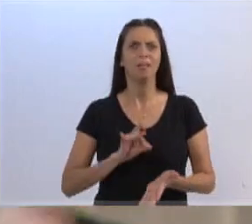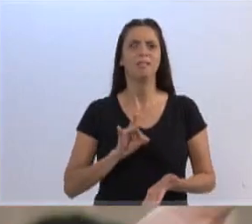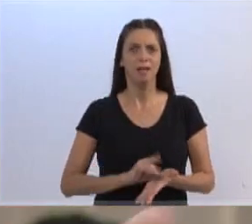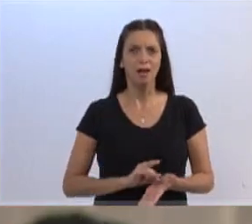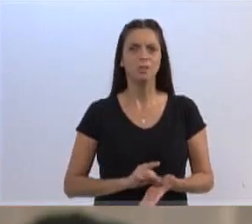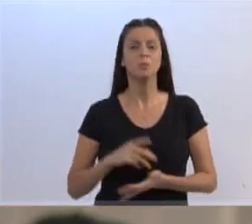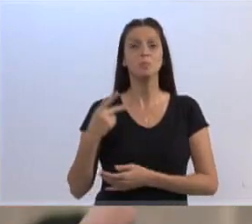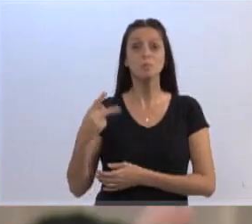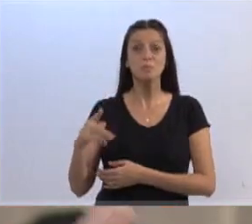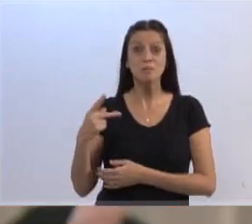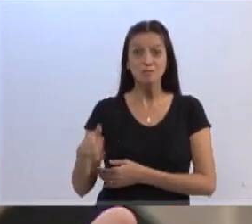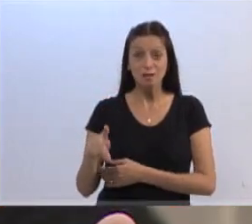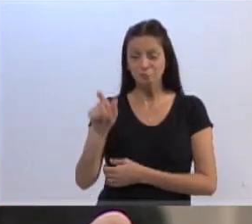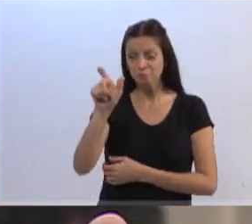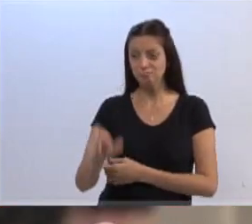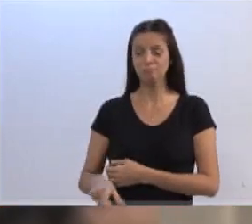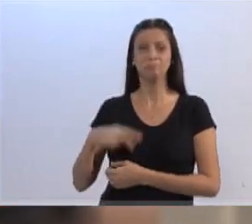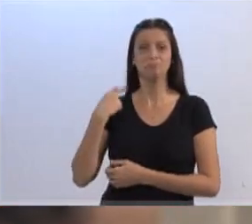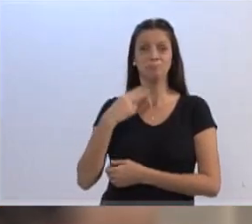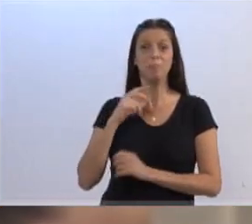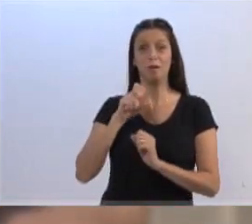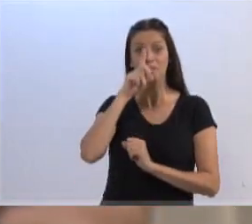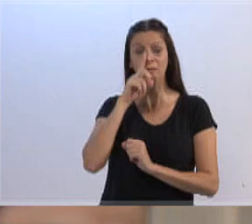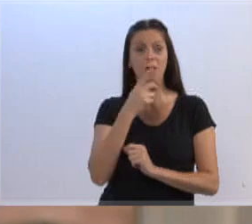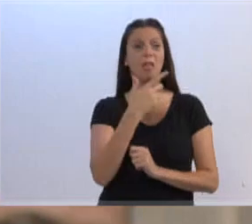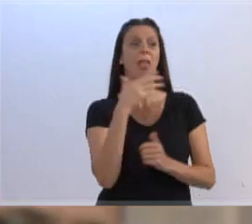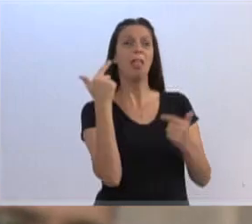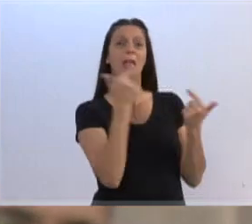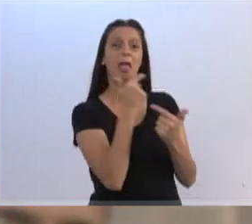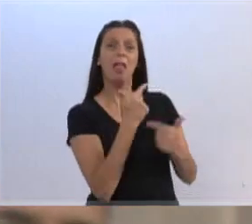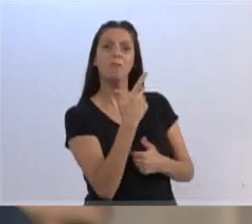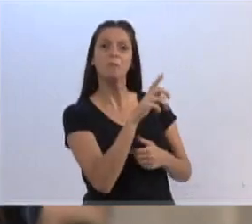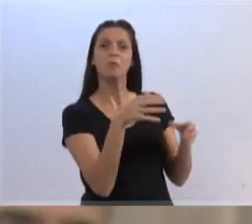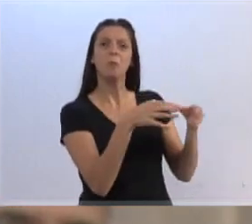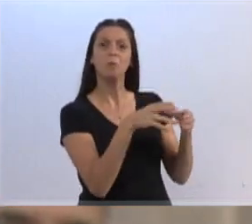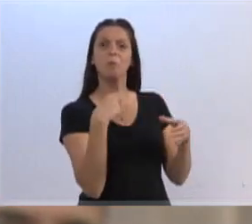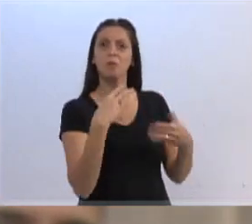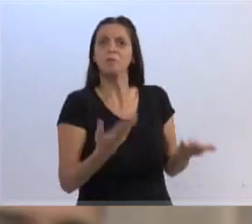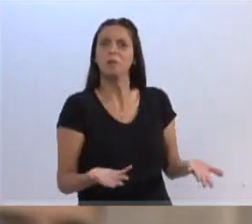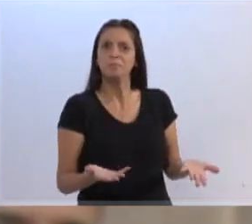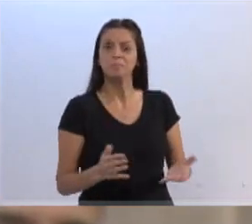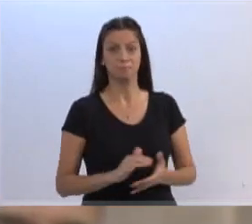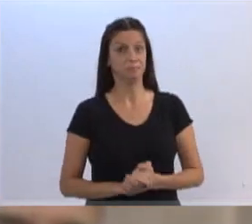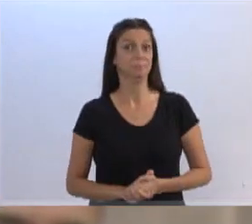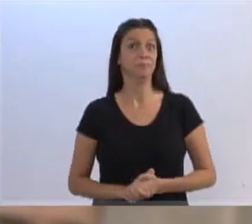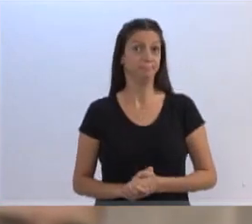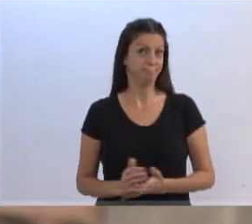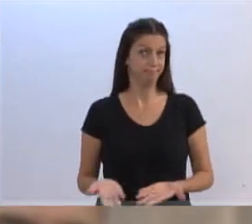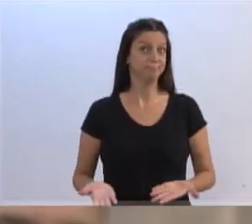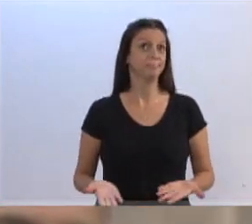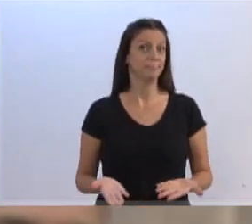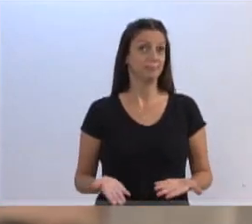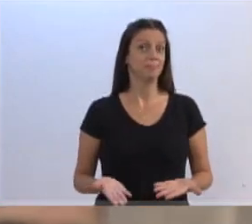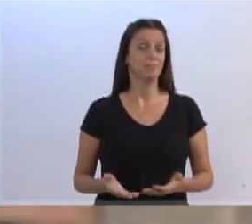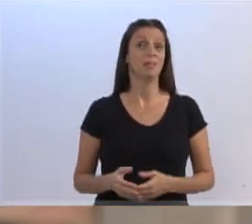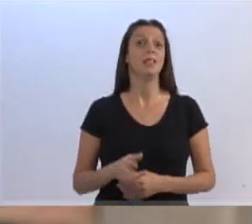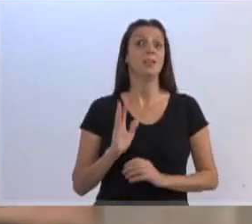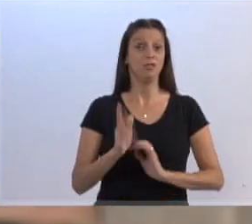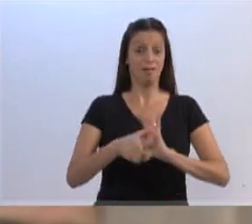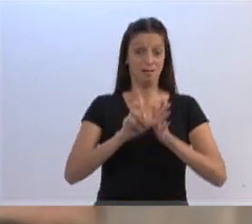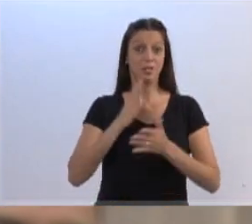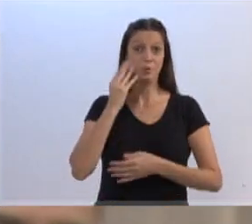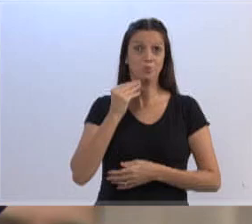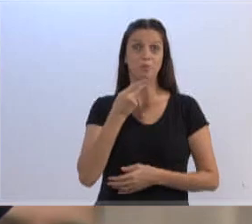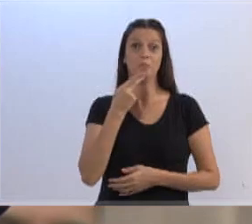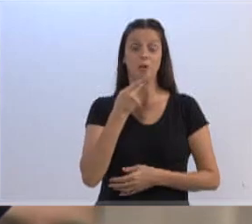seu próprio parlamentar e rindo na cara dos demais. Muitas vezes, da mesma forma que o vereador Gilson falou, eu